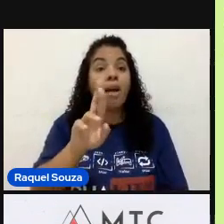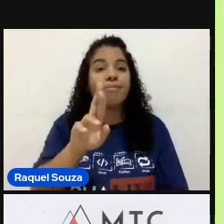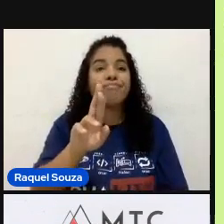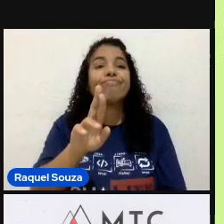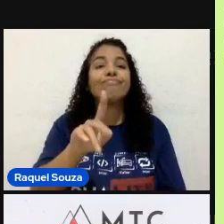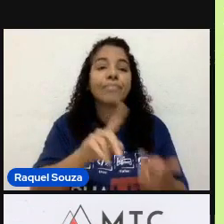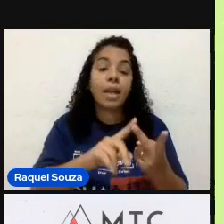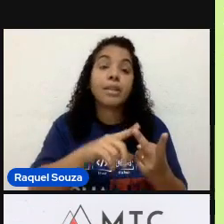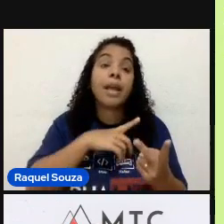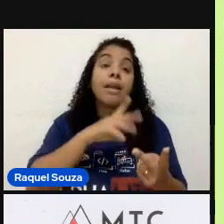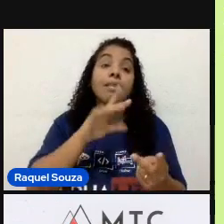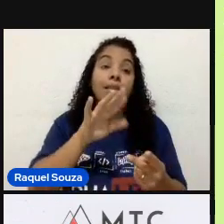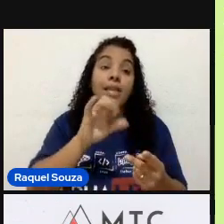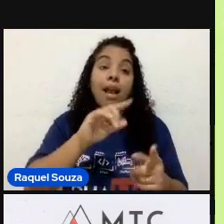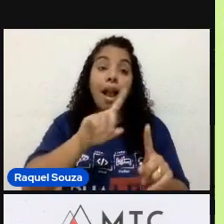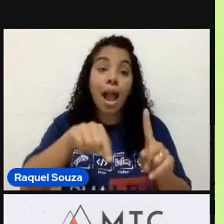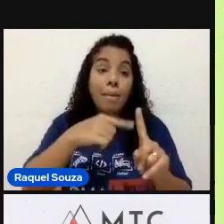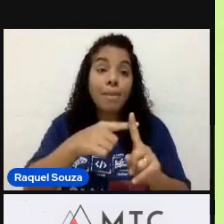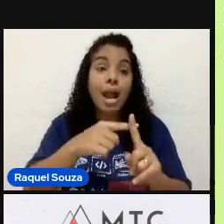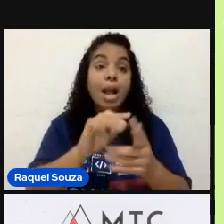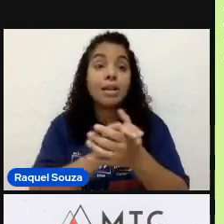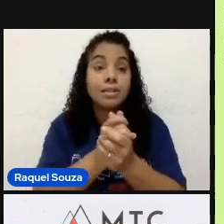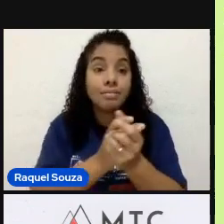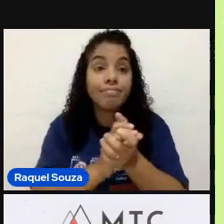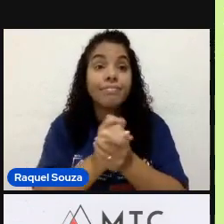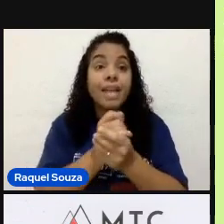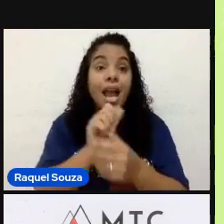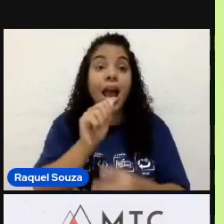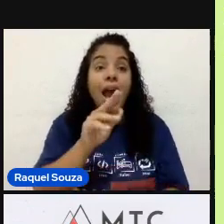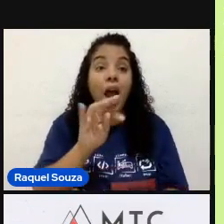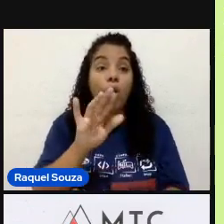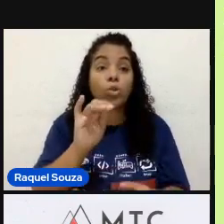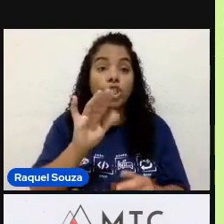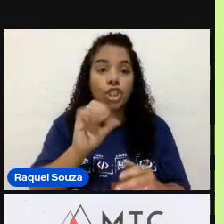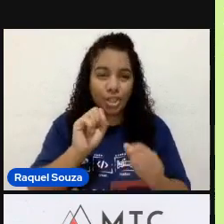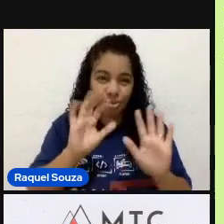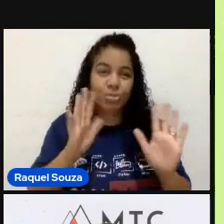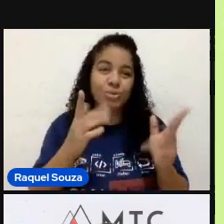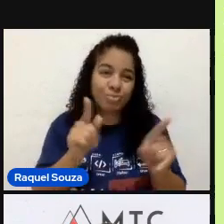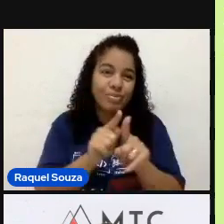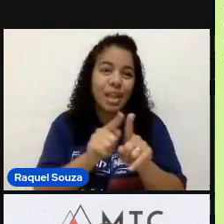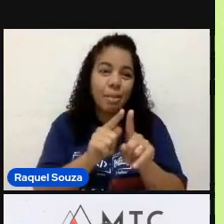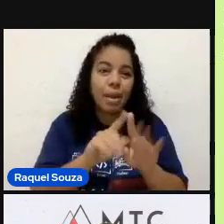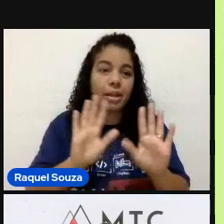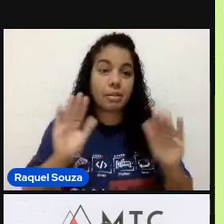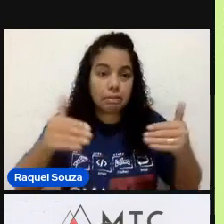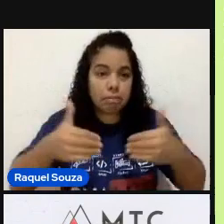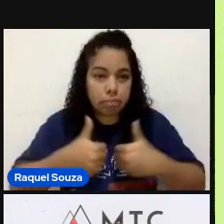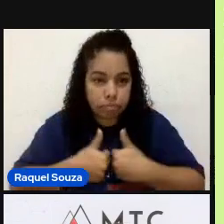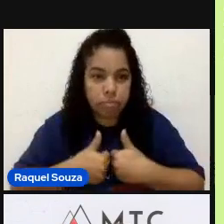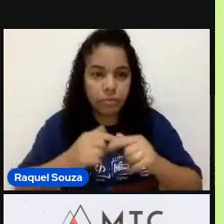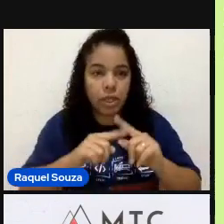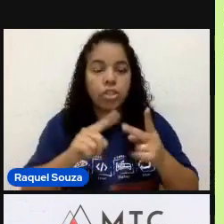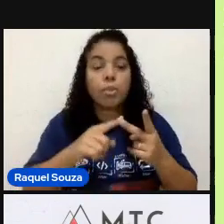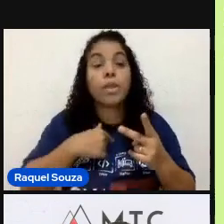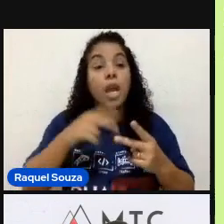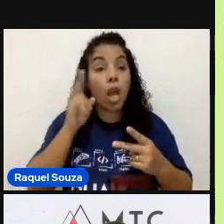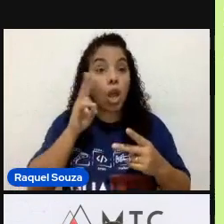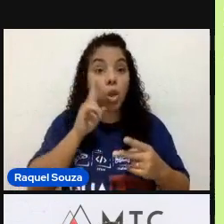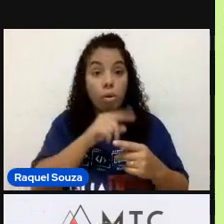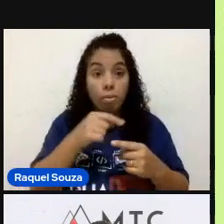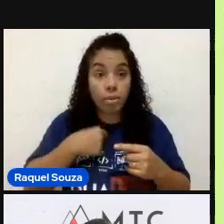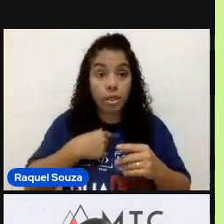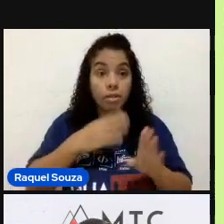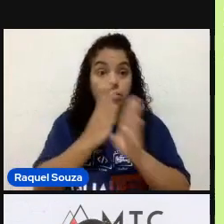é autista. Tem TDAH que pode ter outras coisas. Eu, por exemplo, descobri que além do TDAH, eu